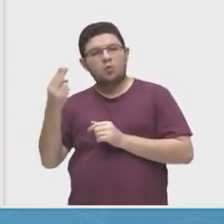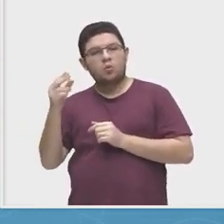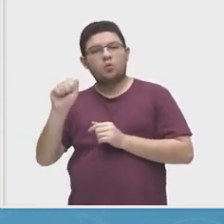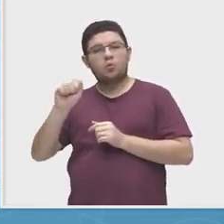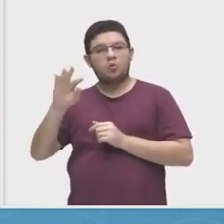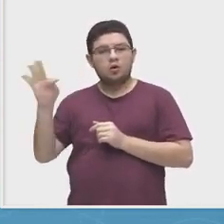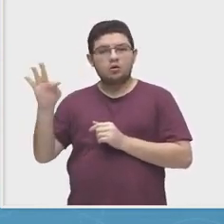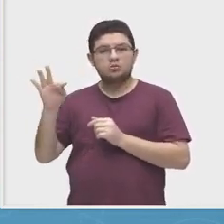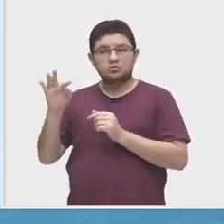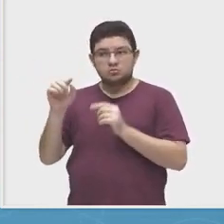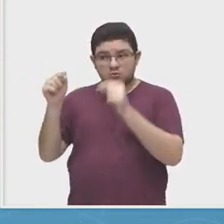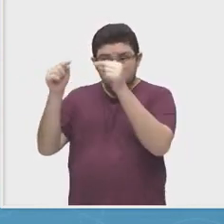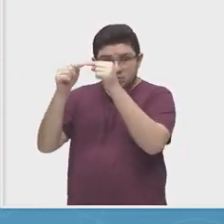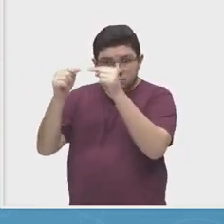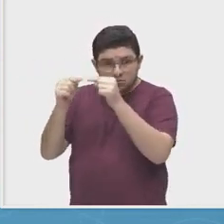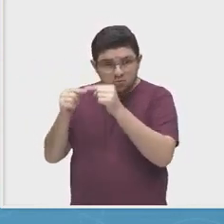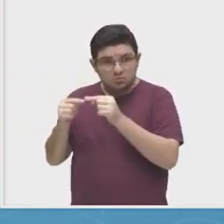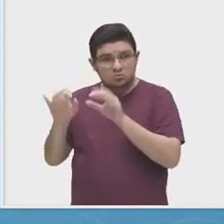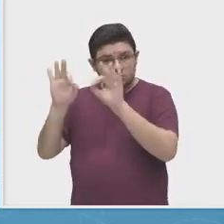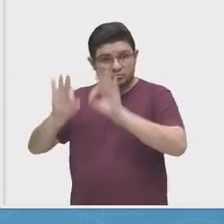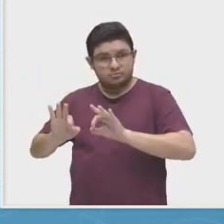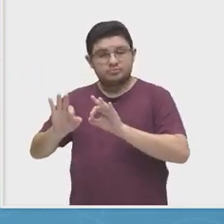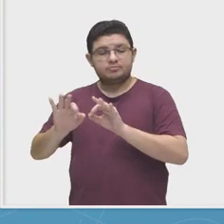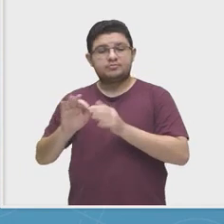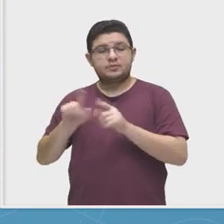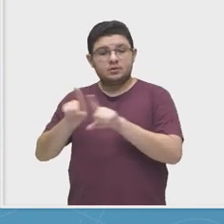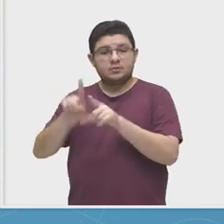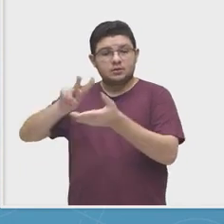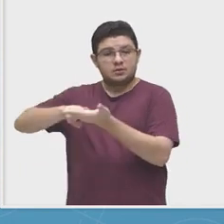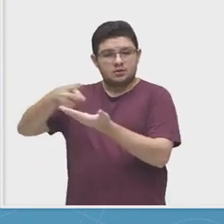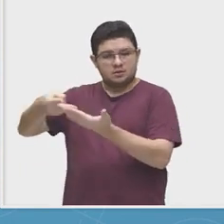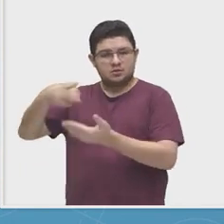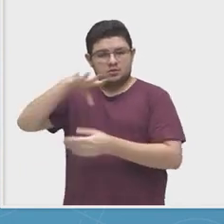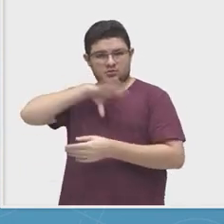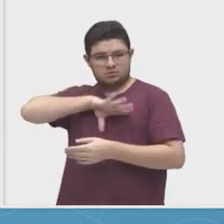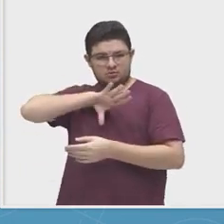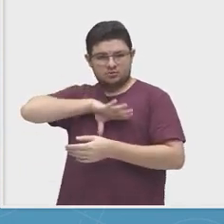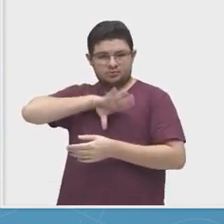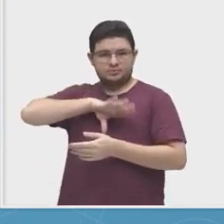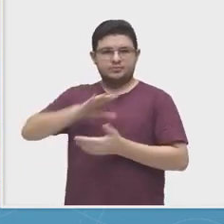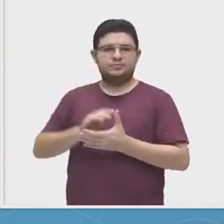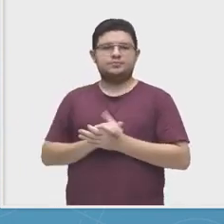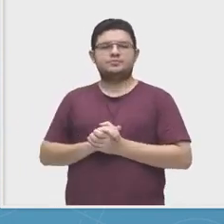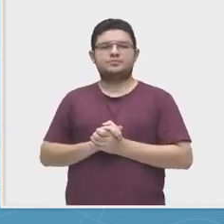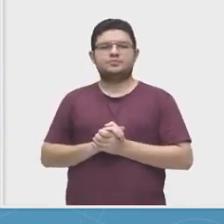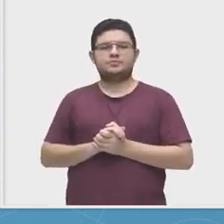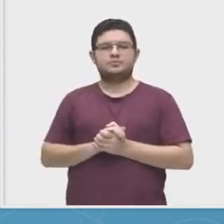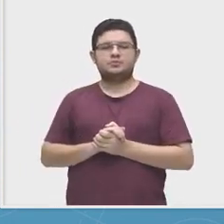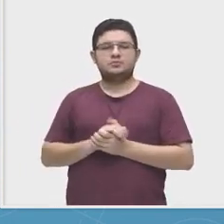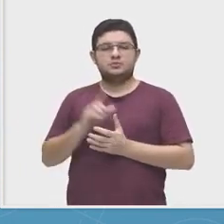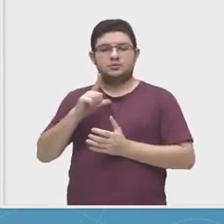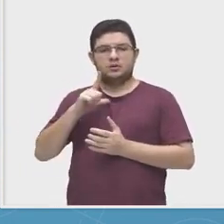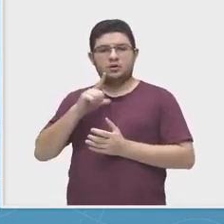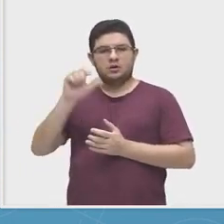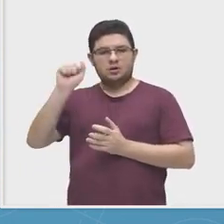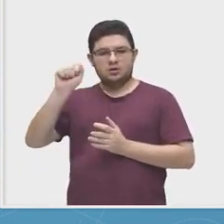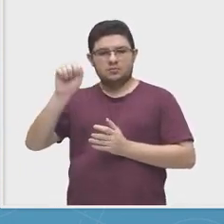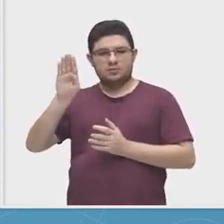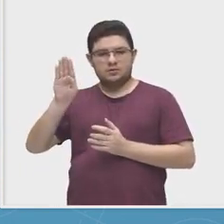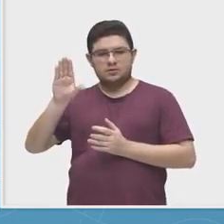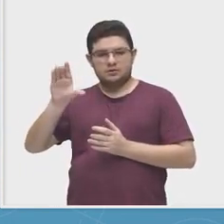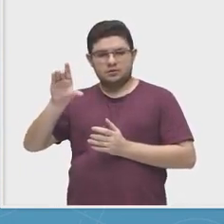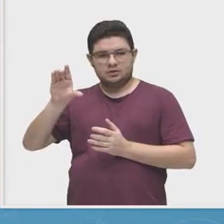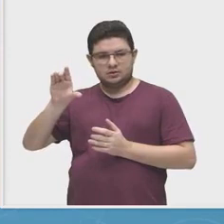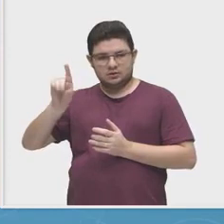a preposição correta e traduza-as. Então, nós temos a letra A até a letra D. Vamos colocar ali